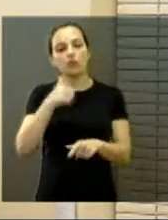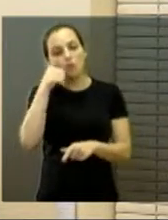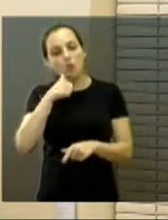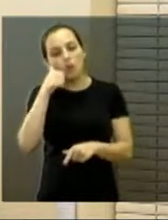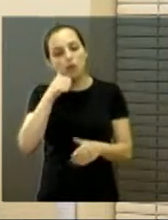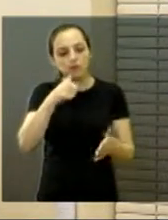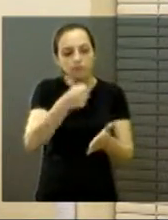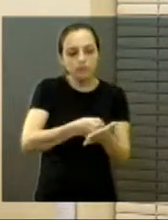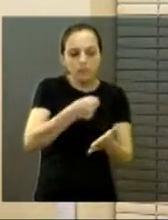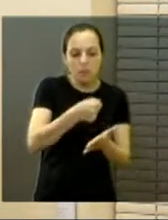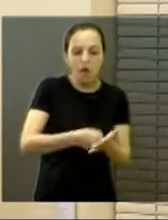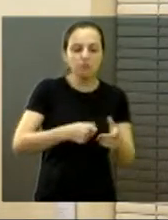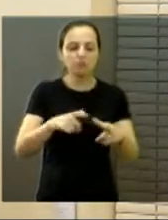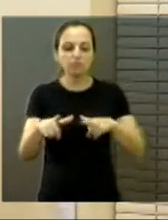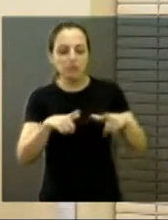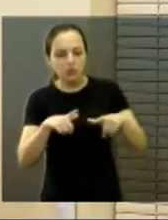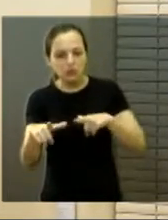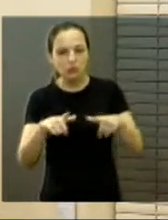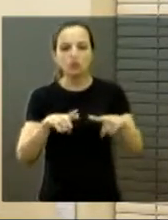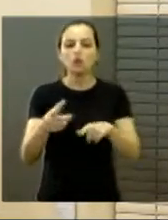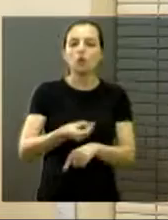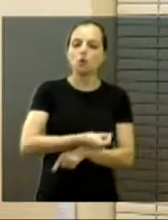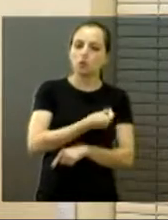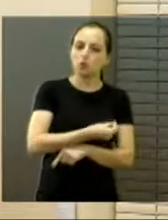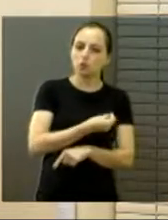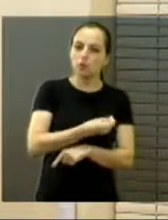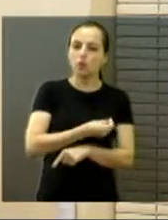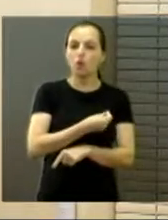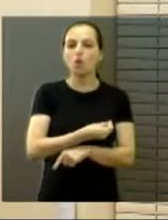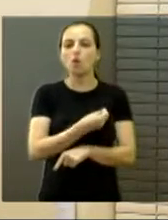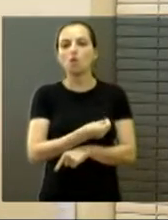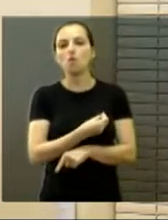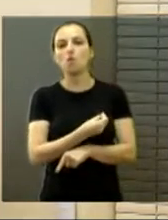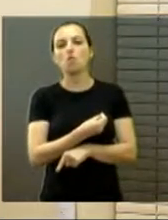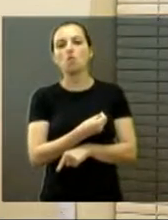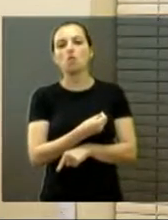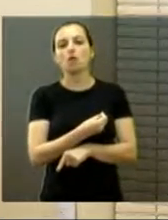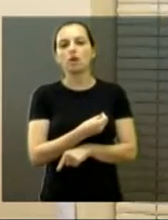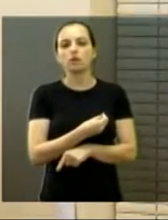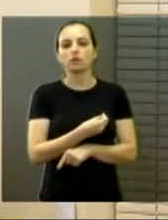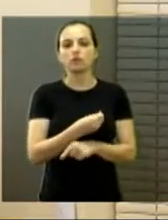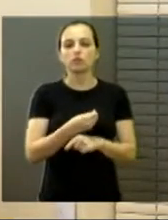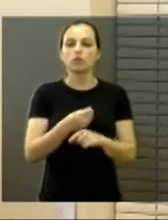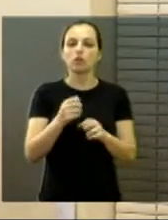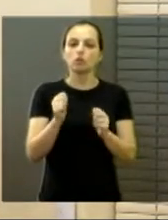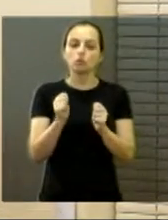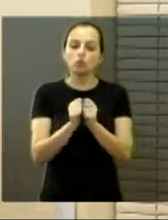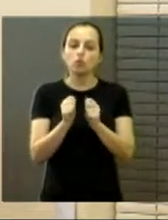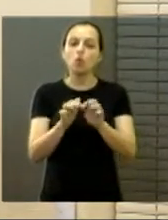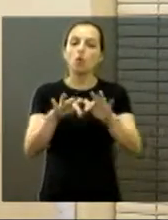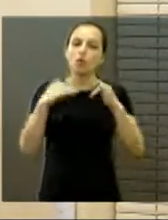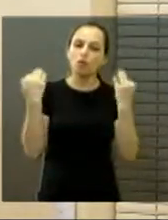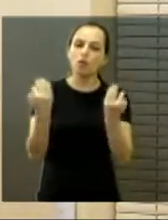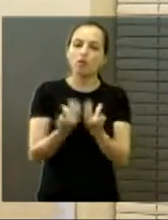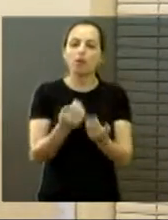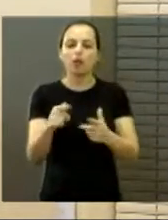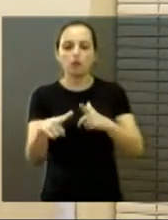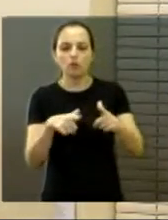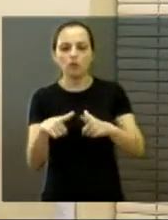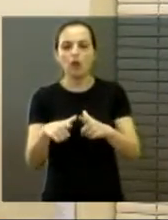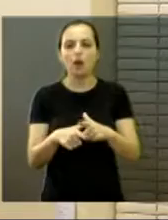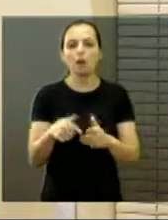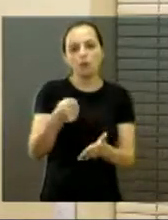se dedica, que dedica a sua vida, que dedica, muitas vezes, sacrifica o convívio com a sua família para lutar pelo direito de quem